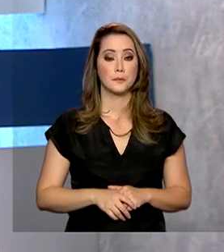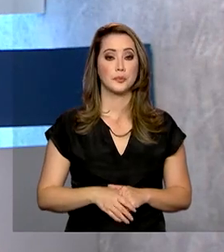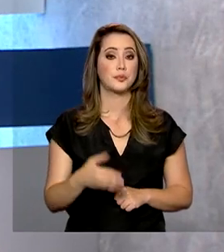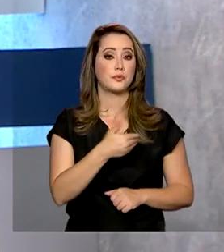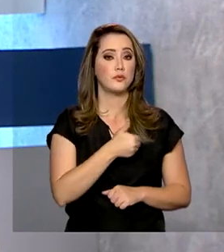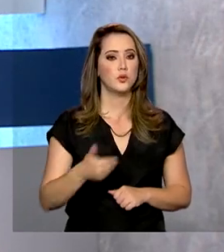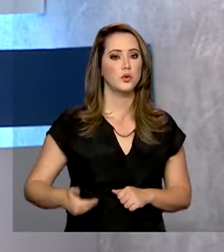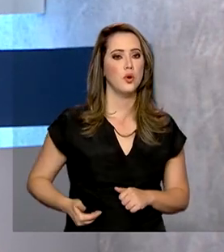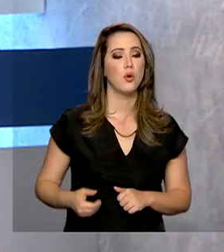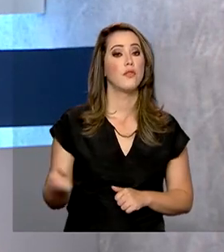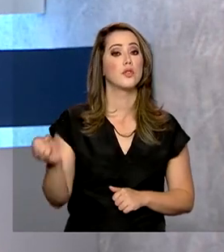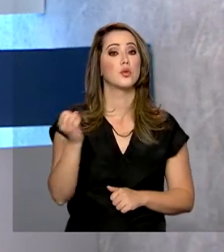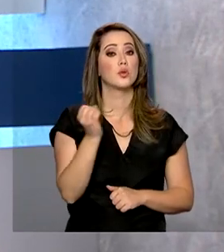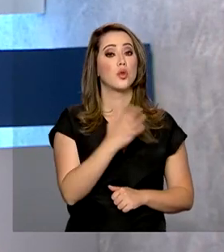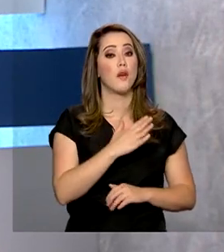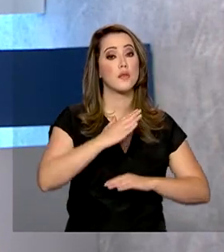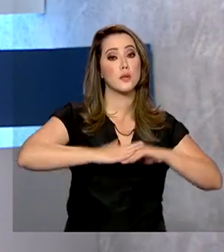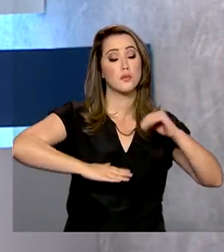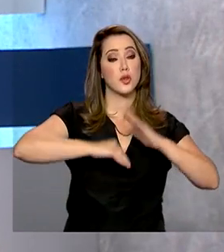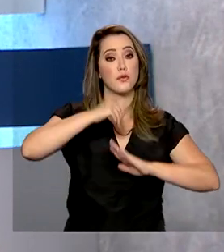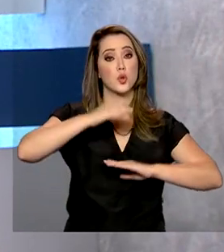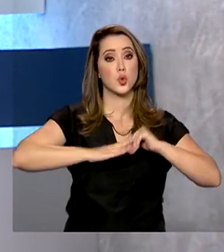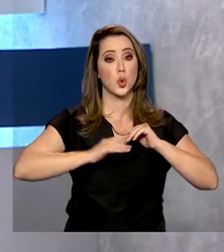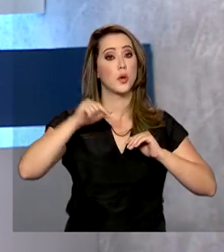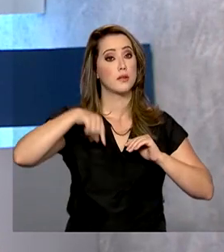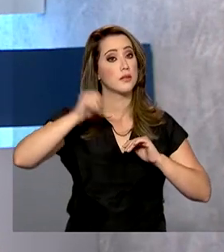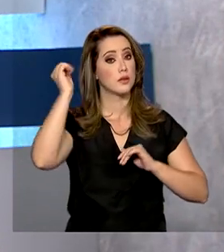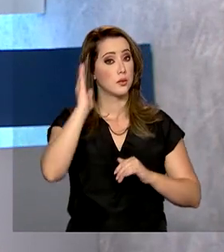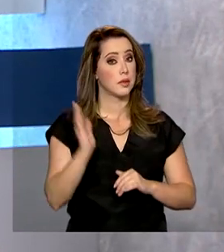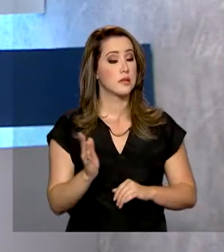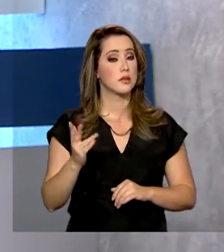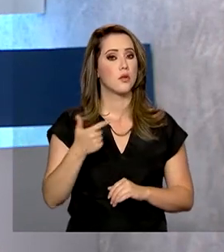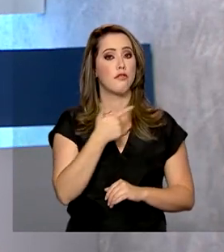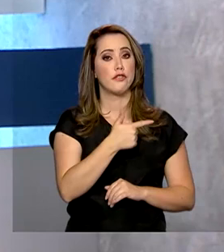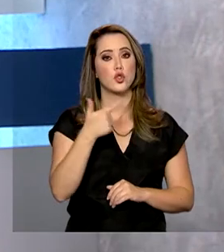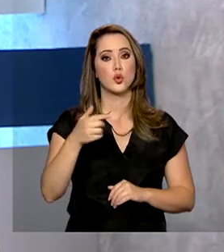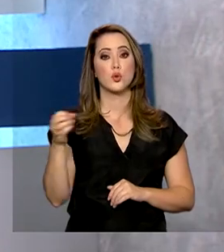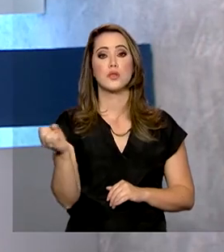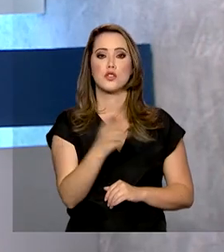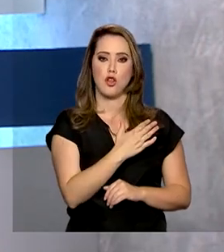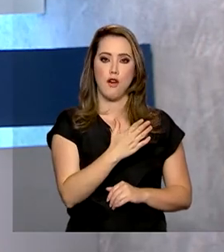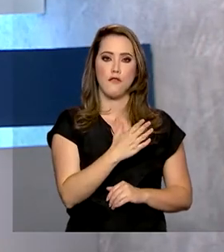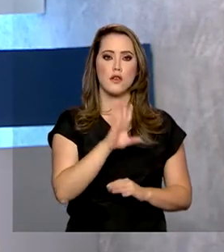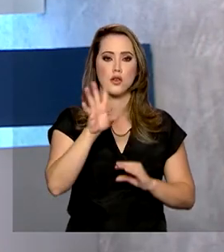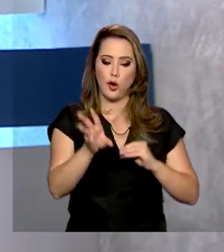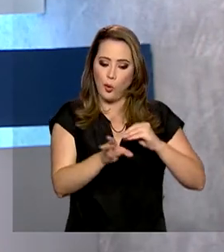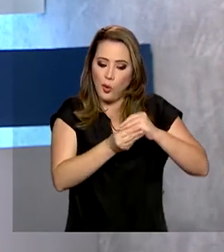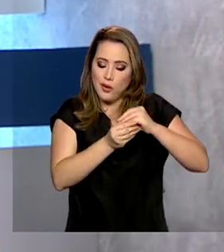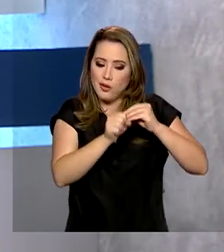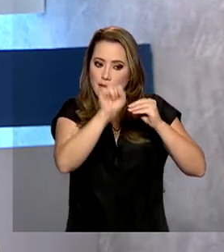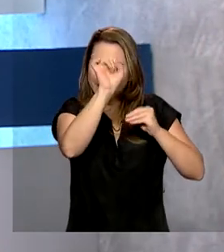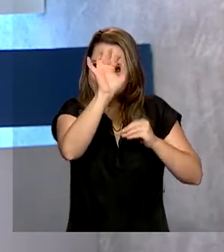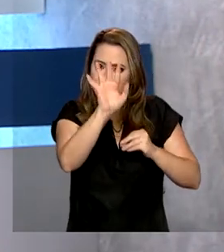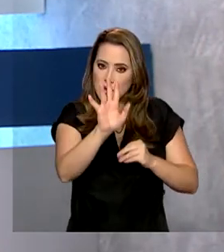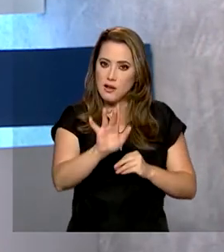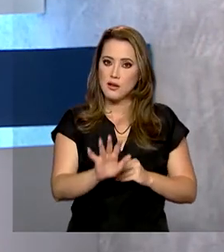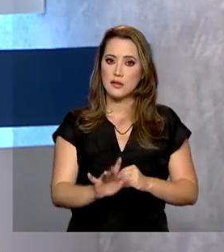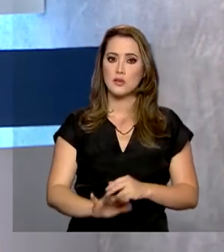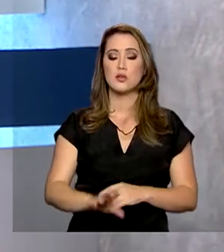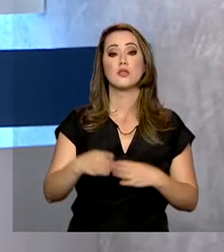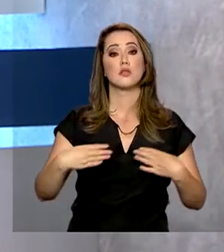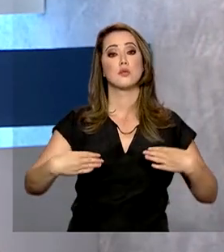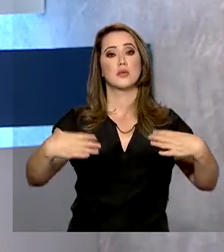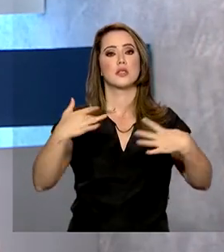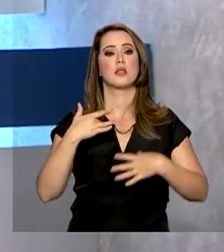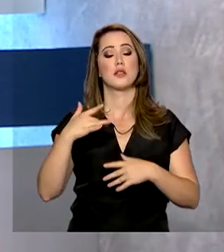O governo atualizou a lista de carreiras reconhecidas no Brasil. 22 novas profissões foram incluídas no cadastro do Ministério do